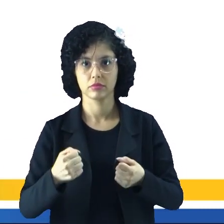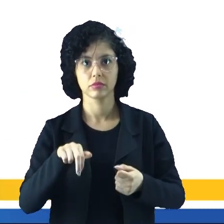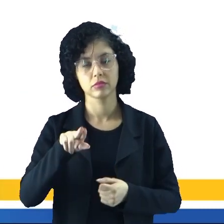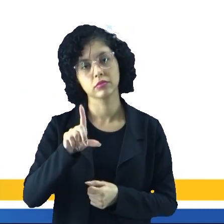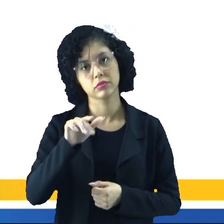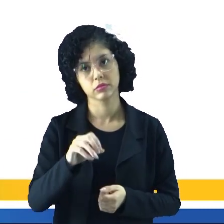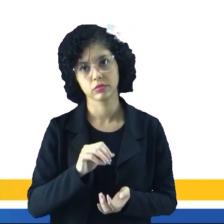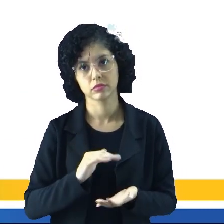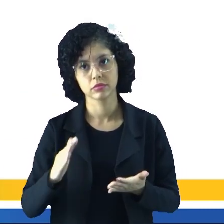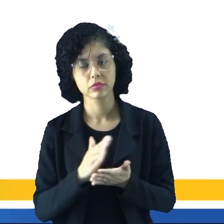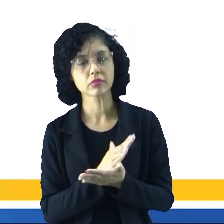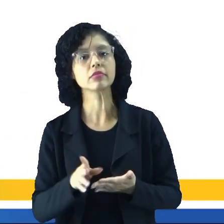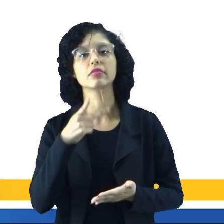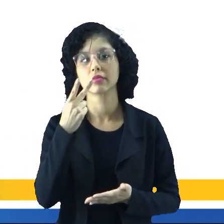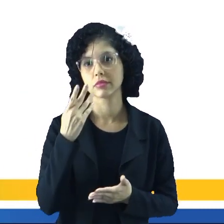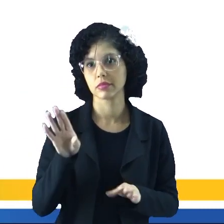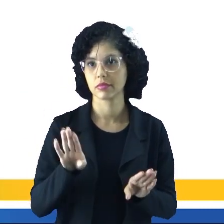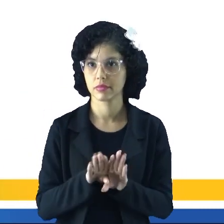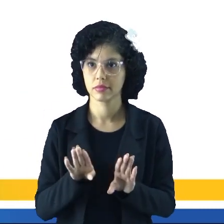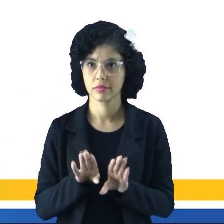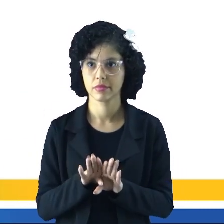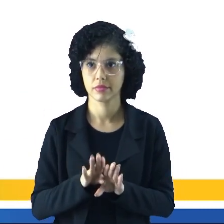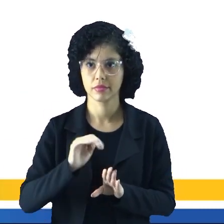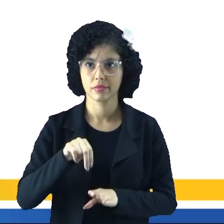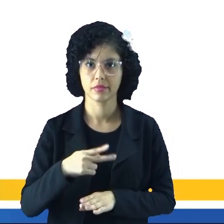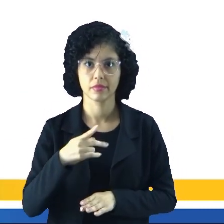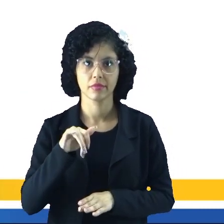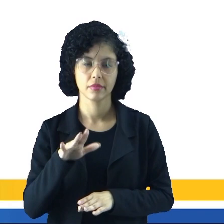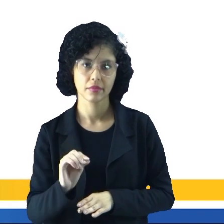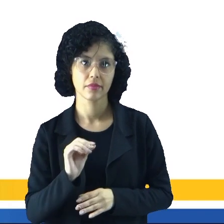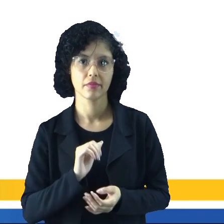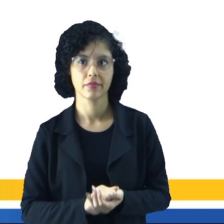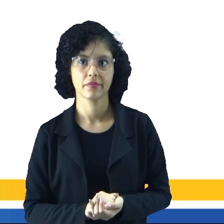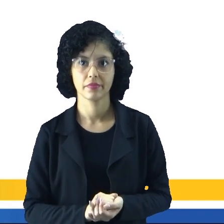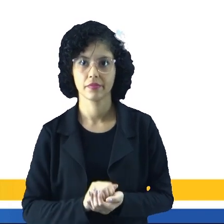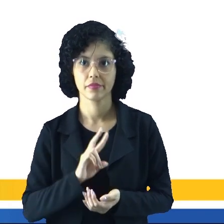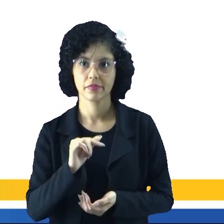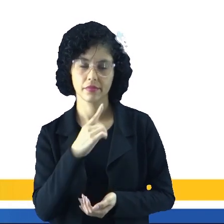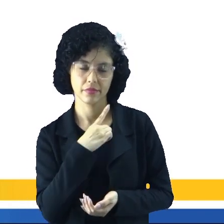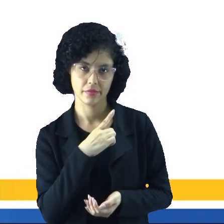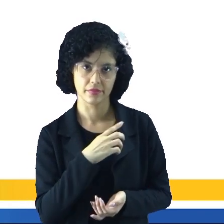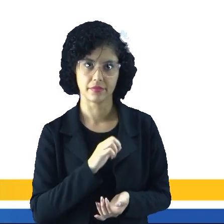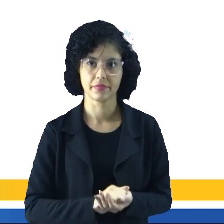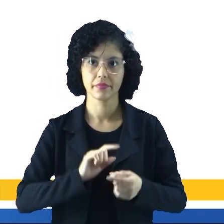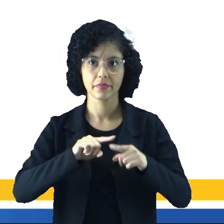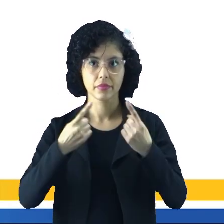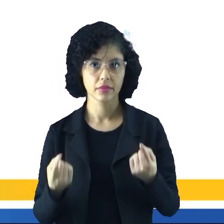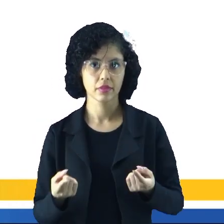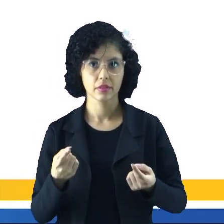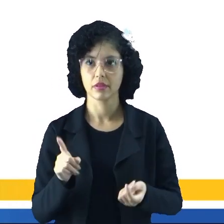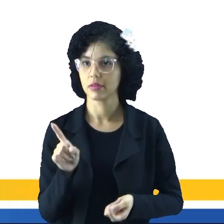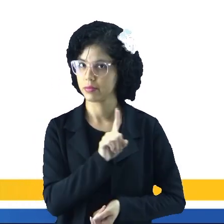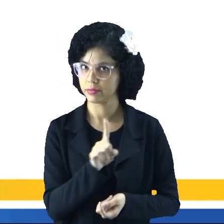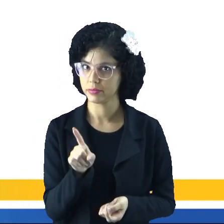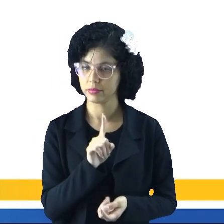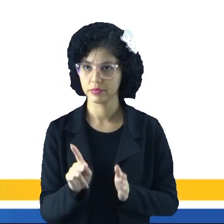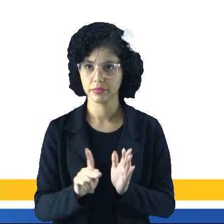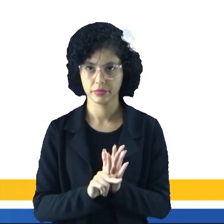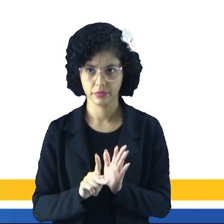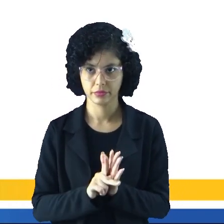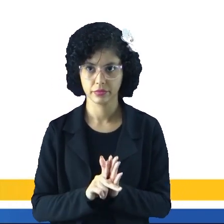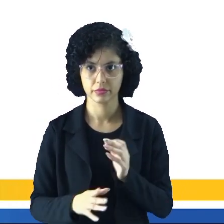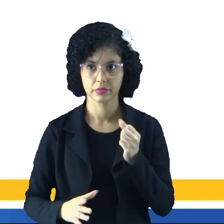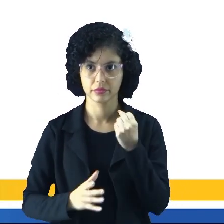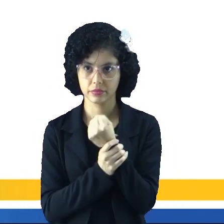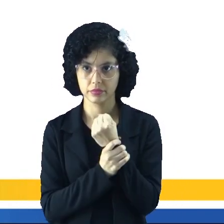nulo. Alguns até dizem que é por causa do pneu, que é de borracha, vai servir de isolante, né? Mas não é esse o motivo